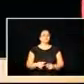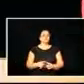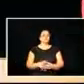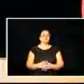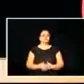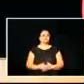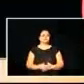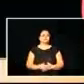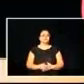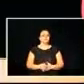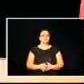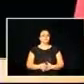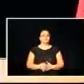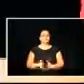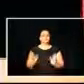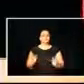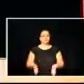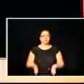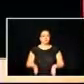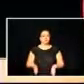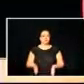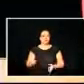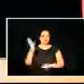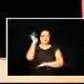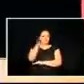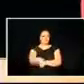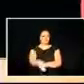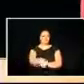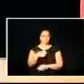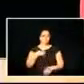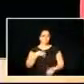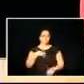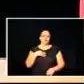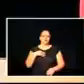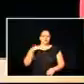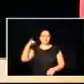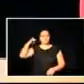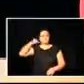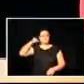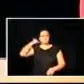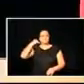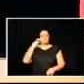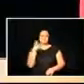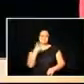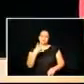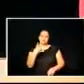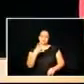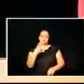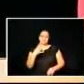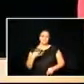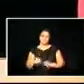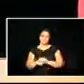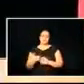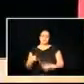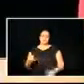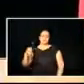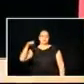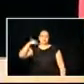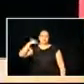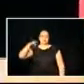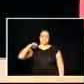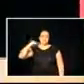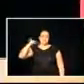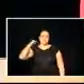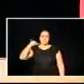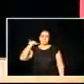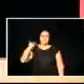aos colegas vereadores, recebi 4 telefonemas com relação a essa situação, de pessoas questionando, e pessoas